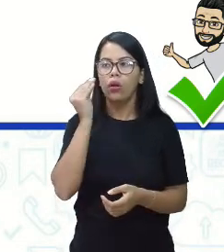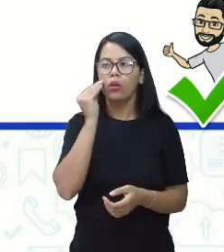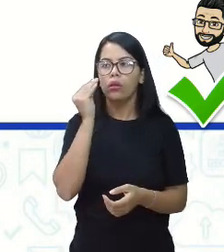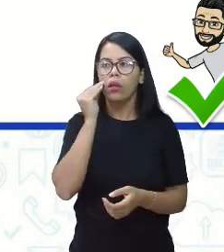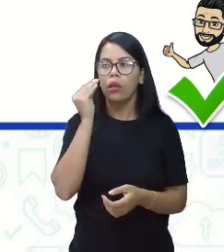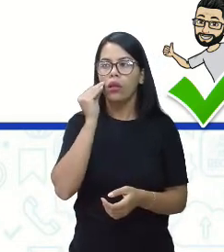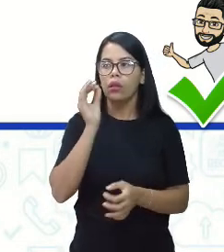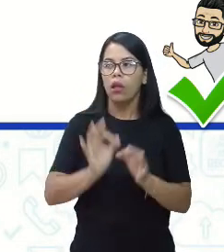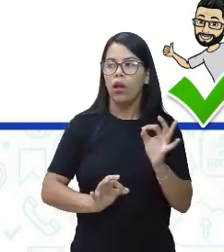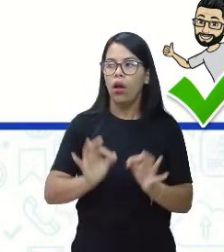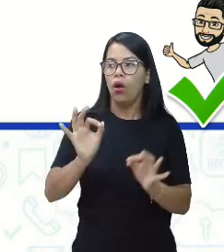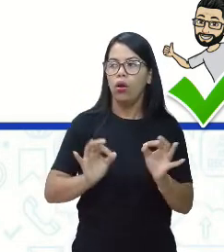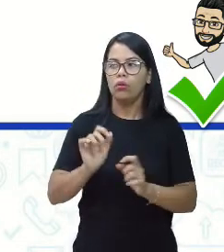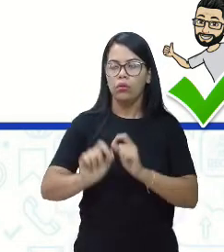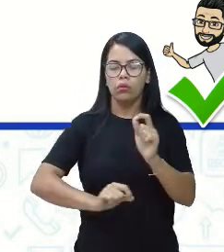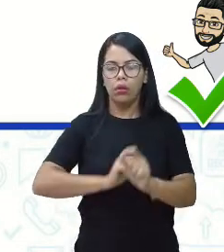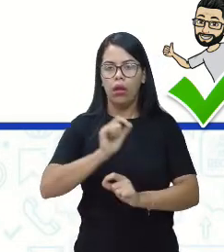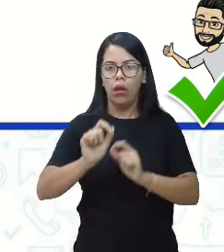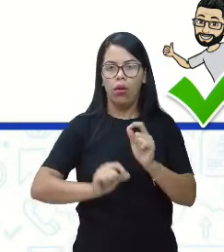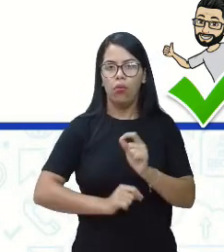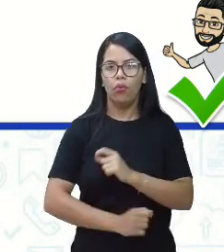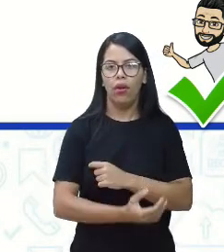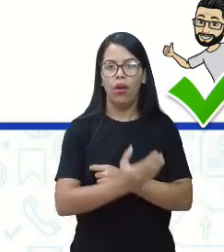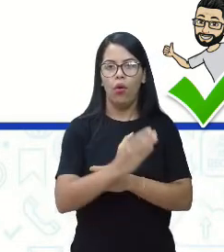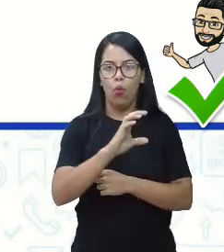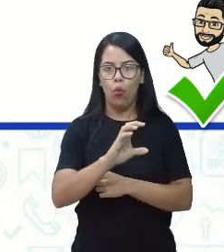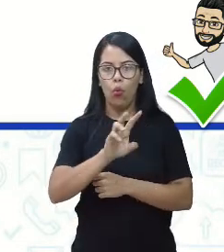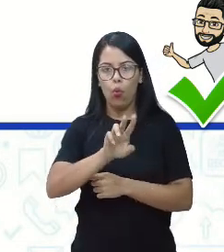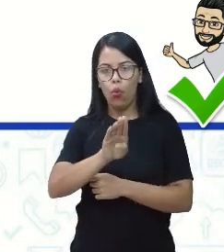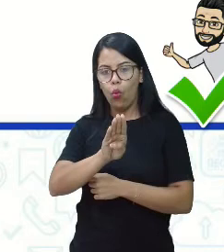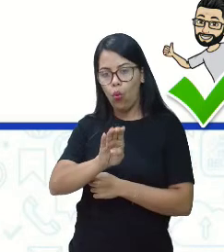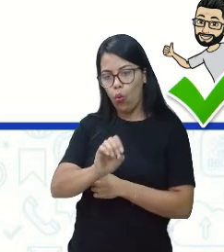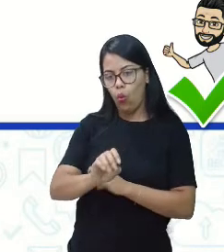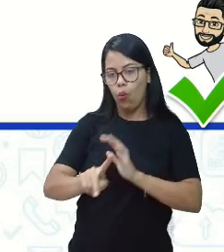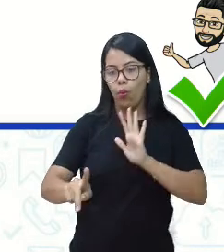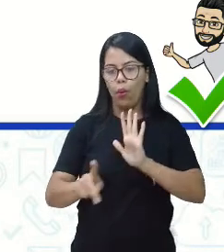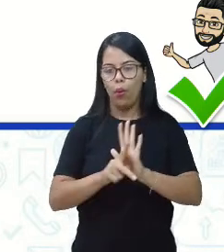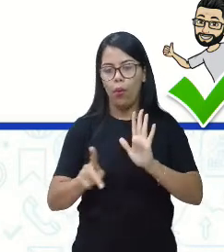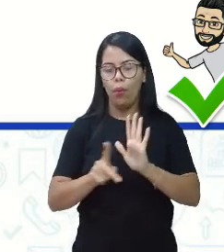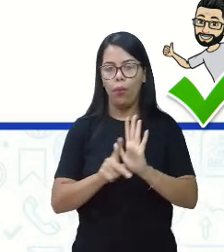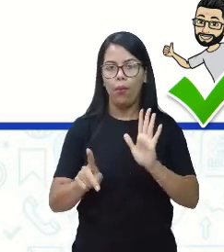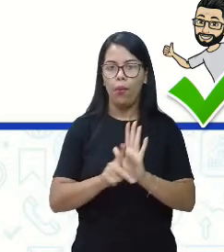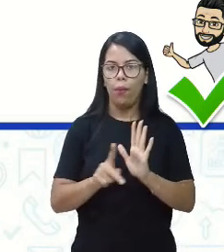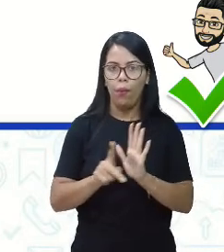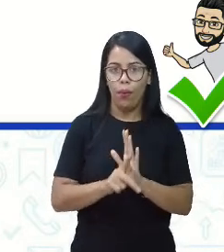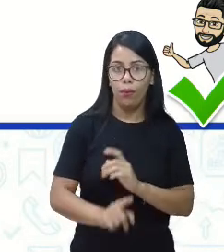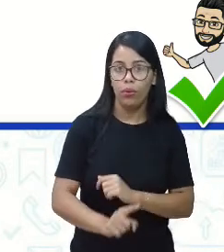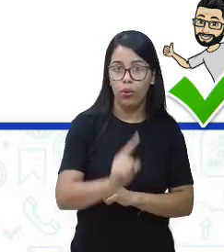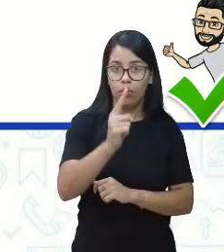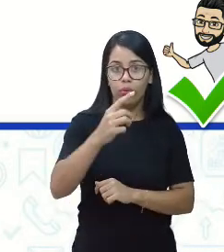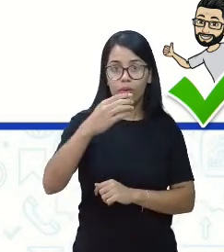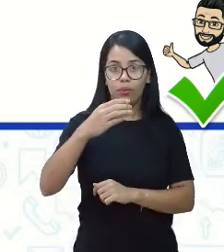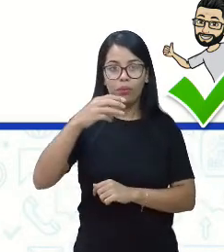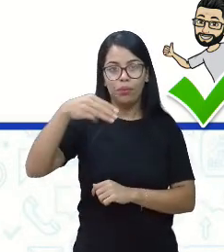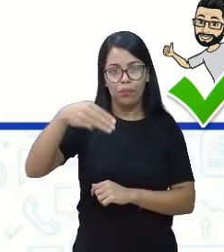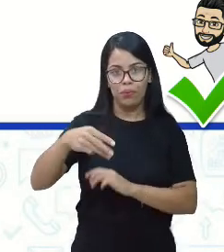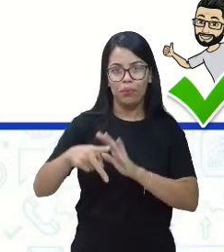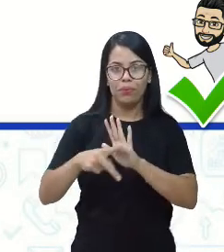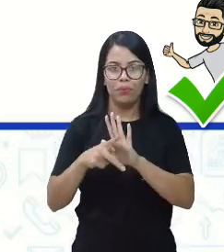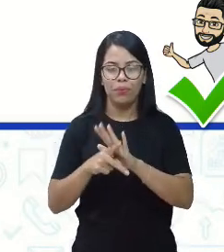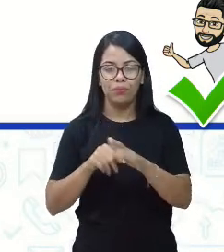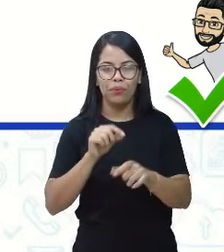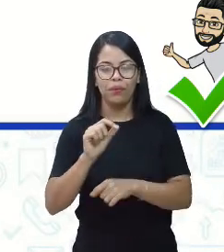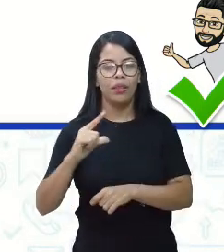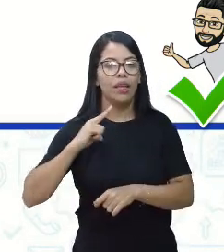Esse cubo aí de 1 centímetro cúbico, tá? Dentro desse bloco retangular que tem 6 centímetros